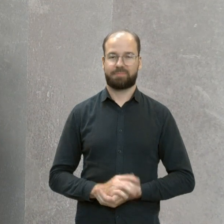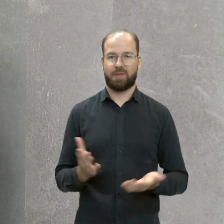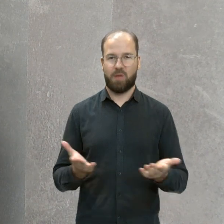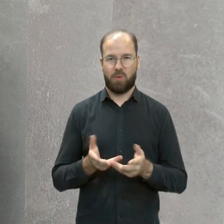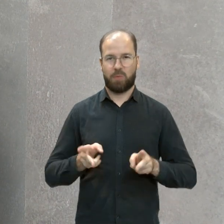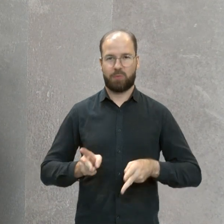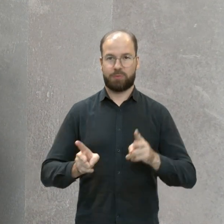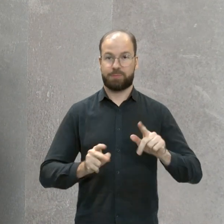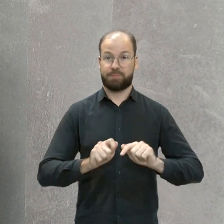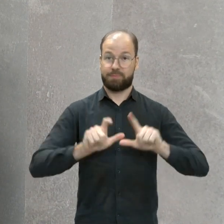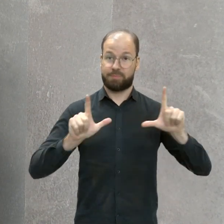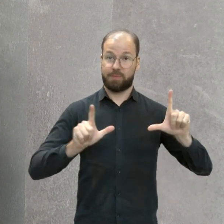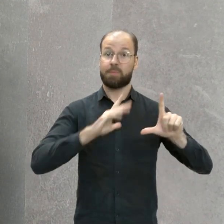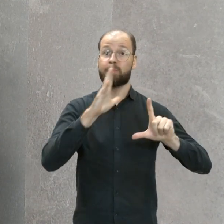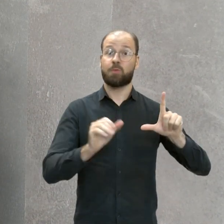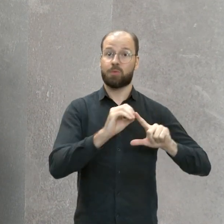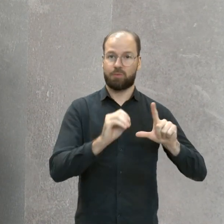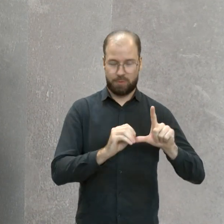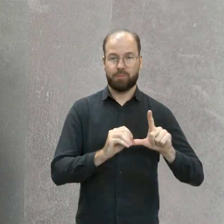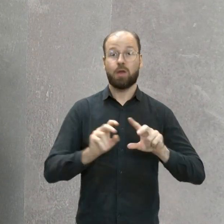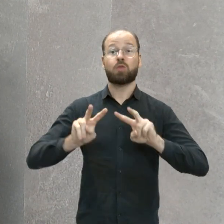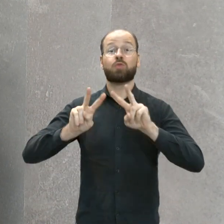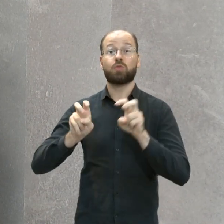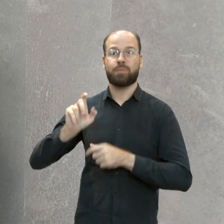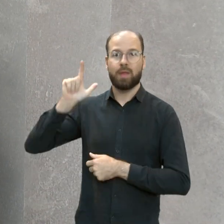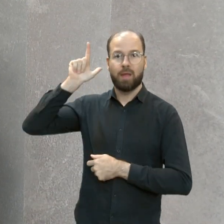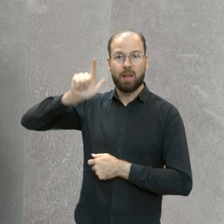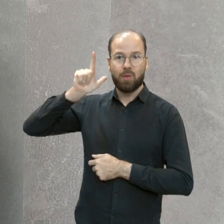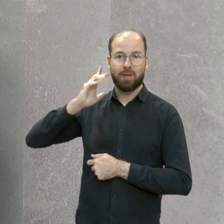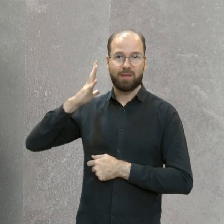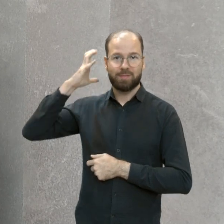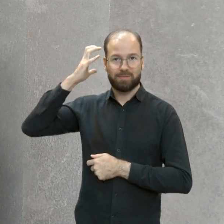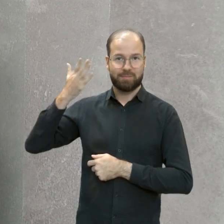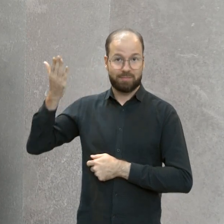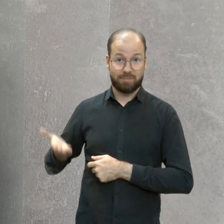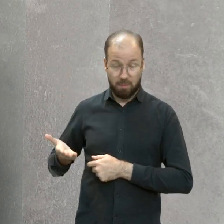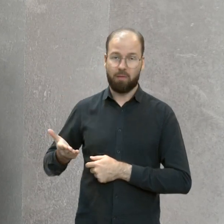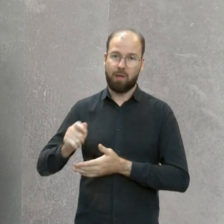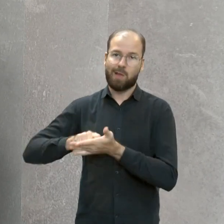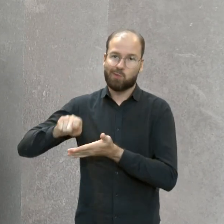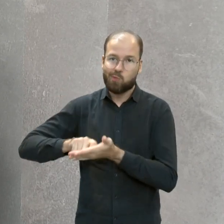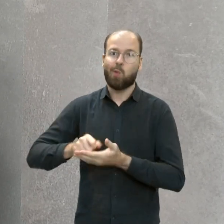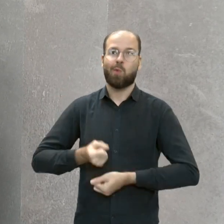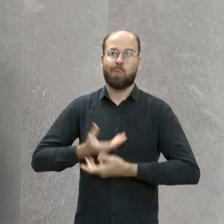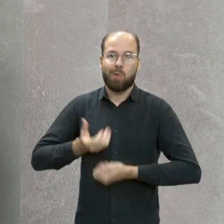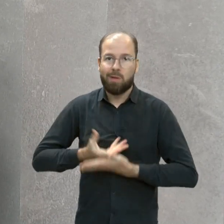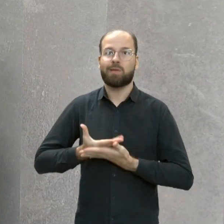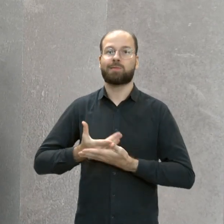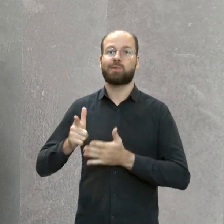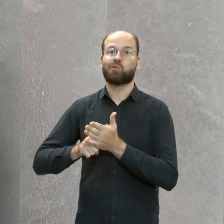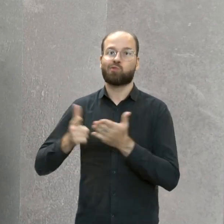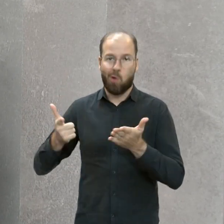Estamos de volta com o Mundo UFG de hoje, que fala sobre Leodegária de Jesus, escritora, poetisa, jornalista e a